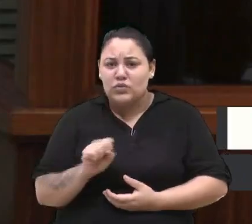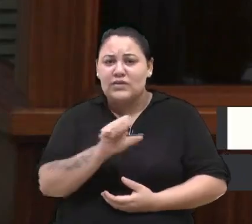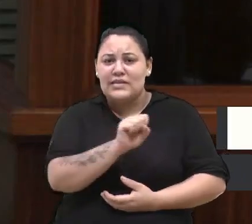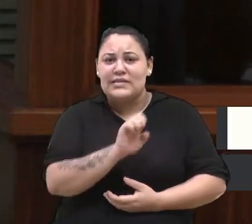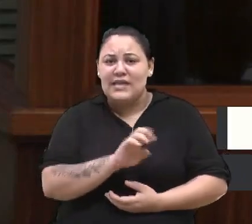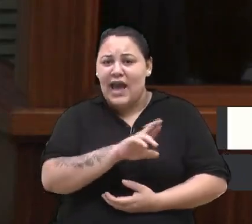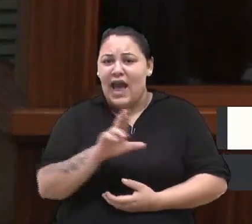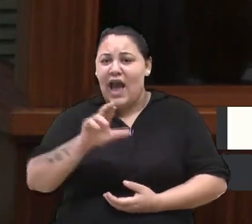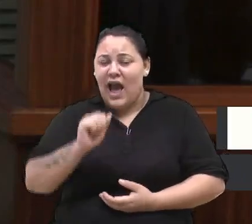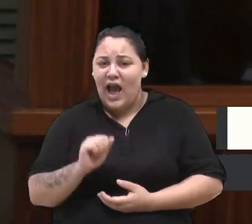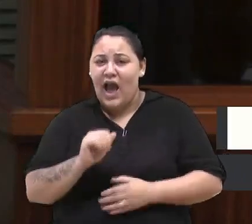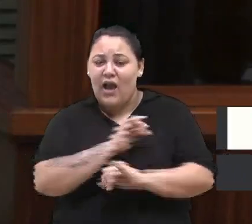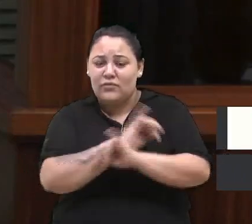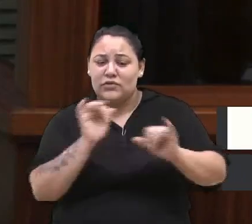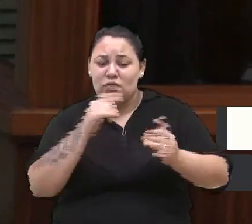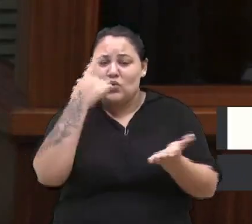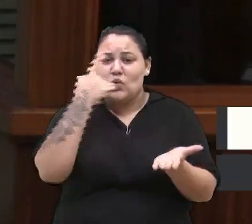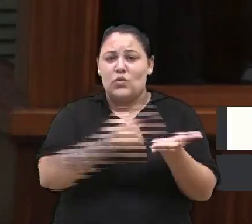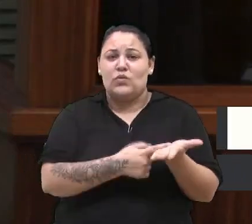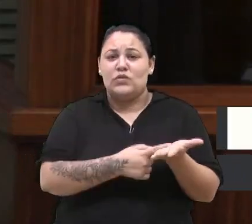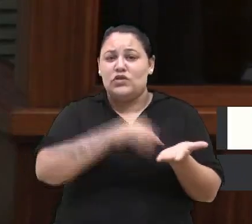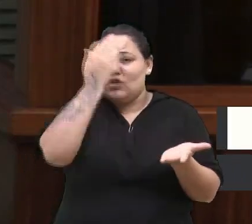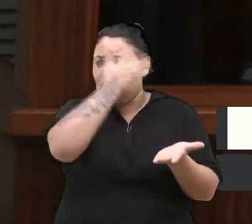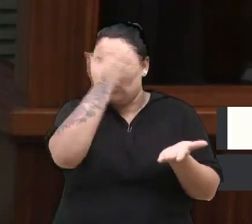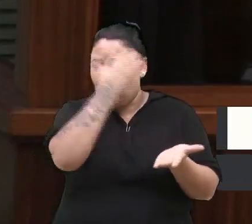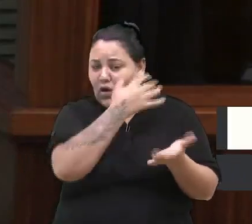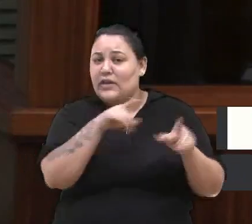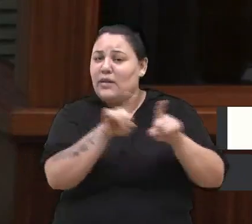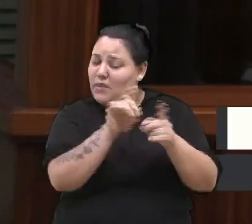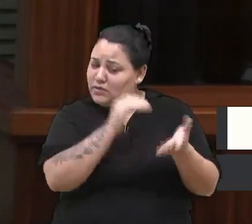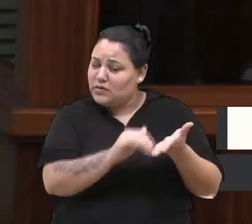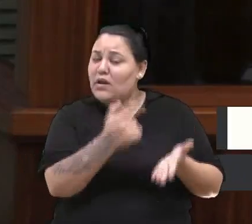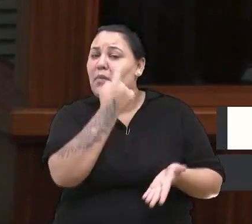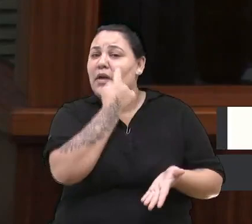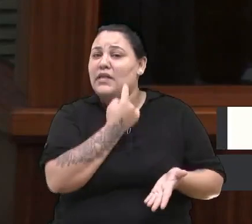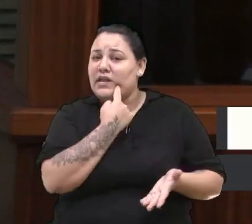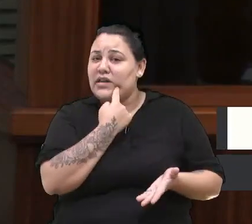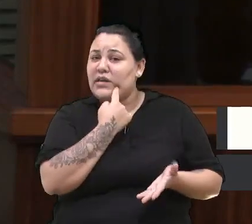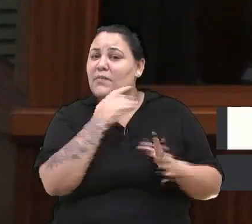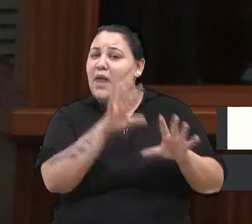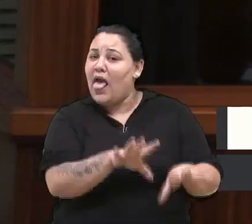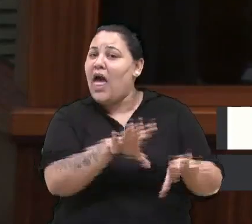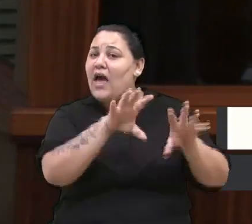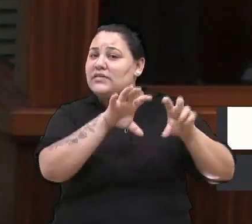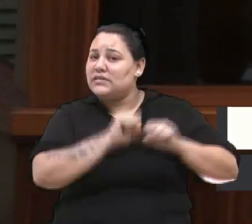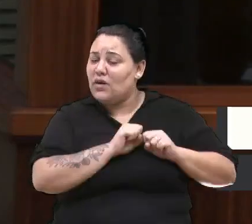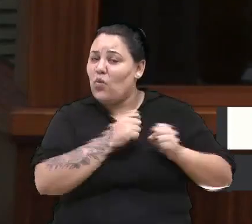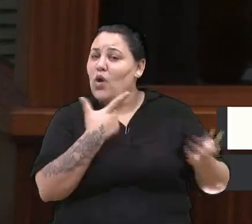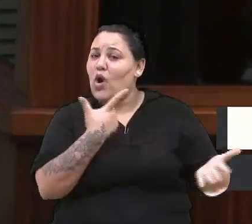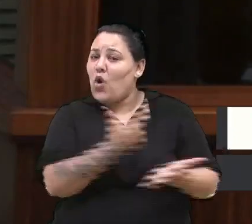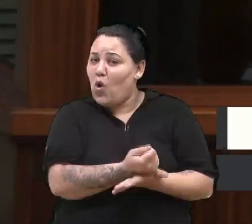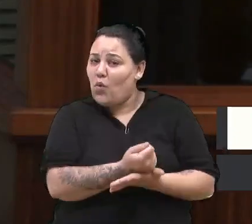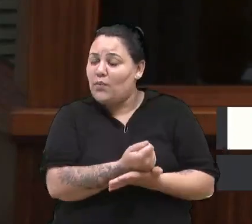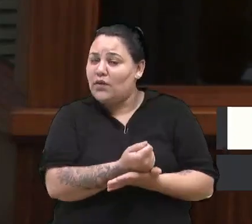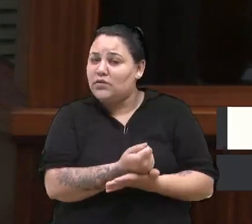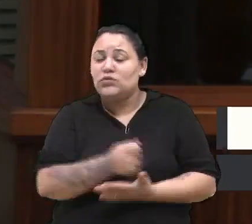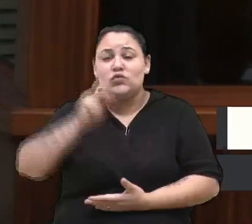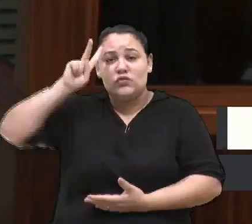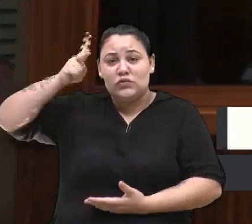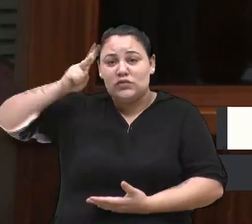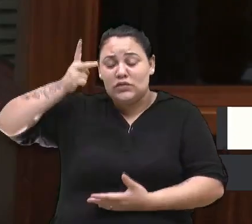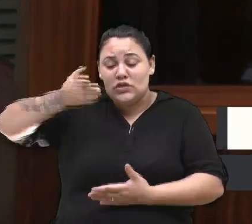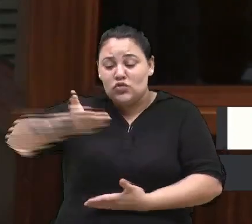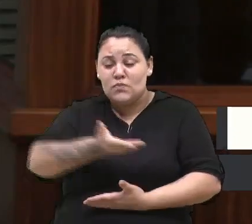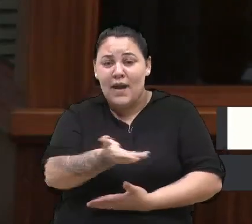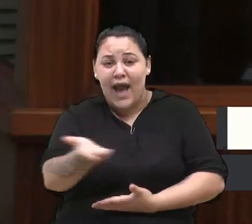do prefeito Adiló e do secretário Wagner Petrini para a aquisição, vereador Velocino Ex, de uma área